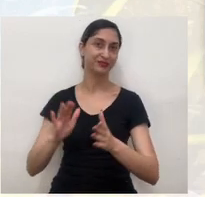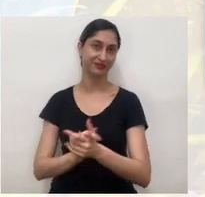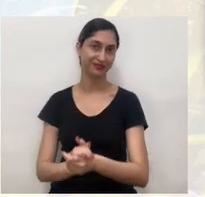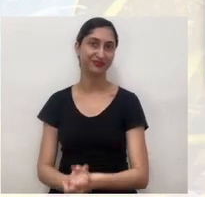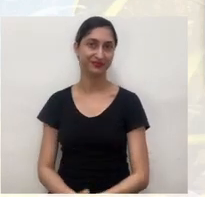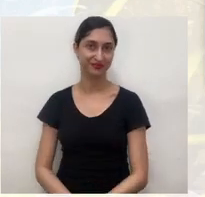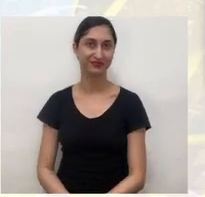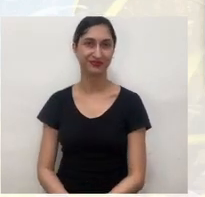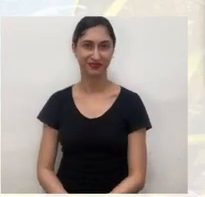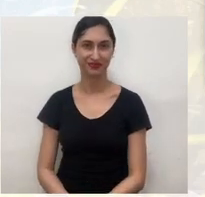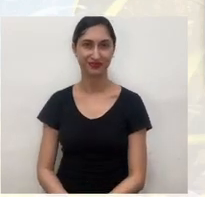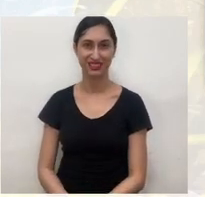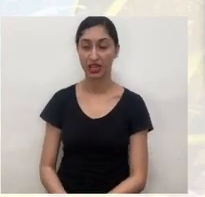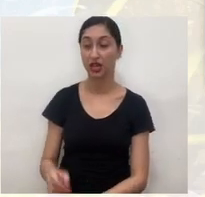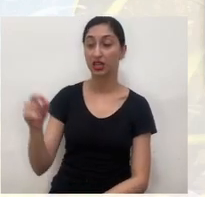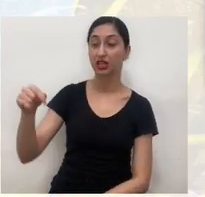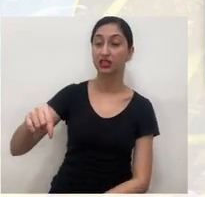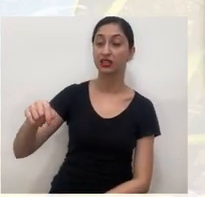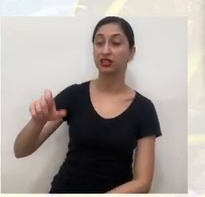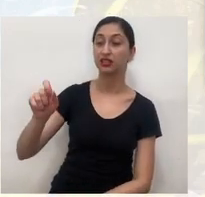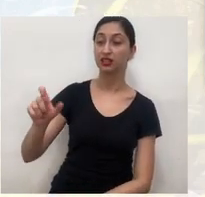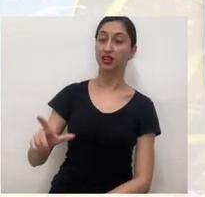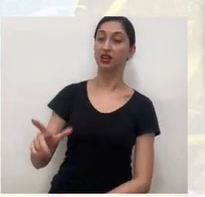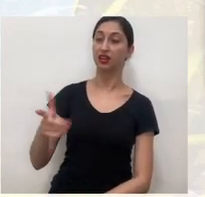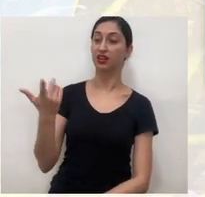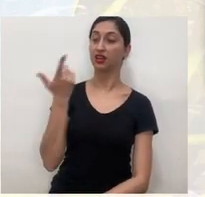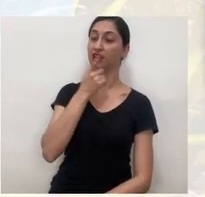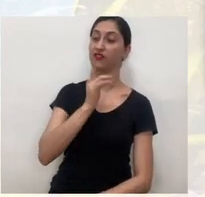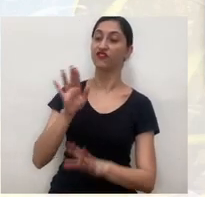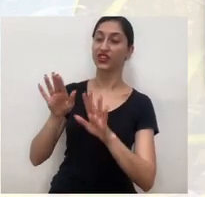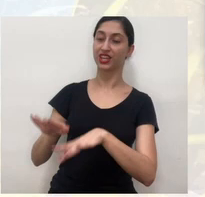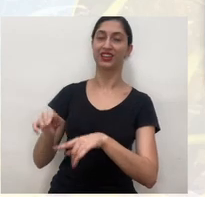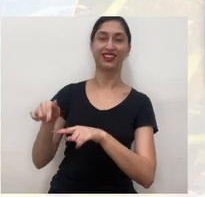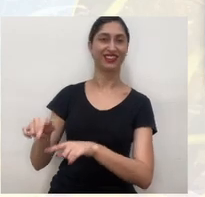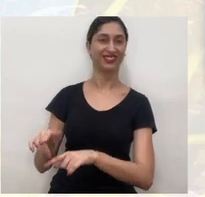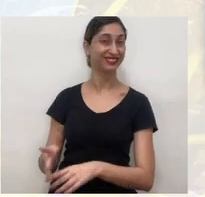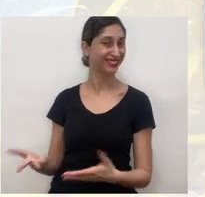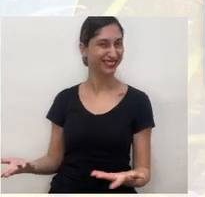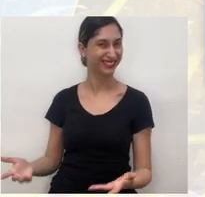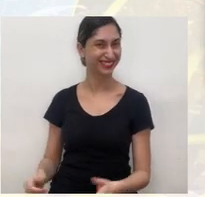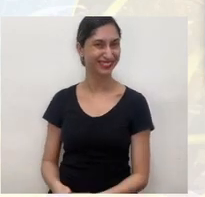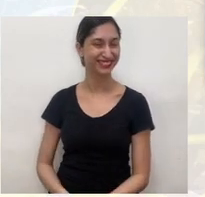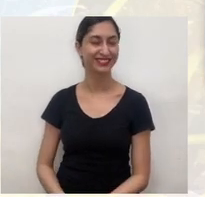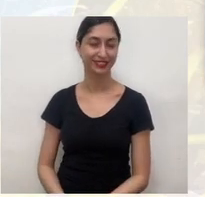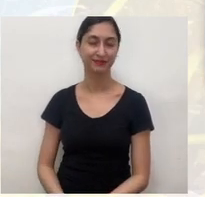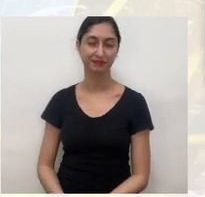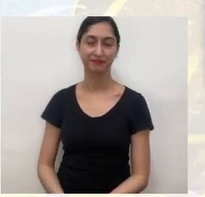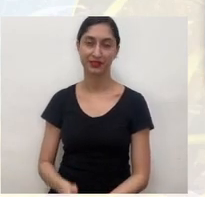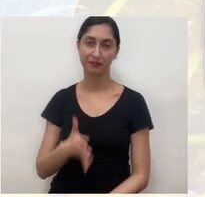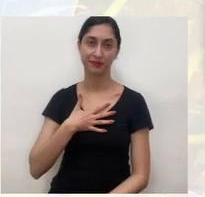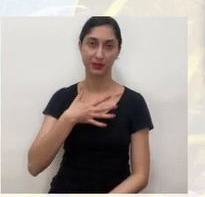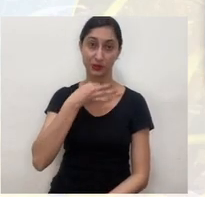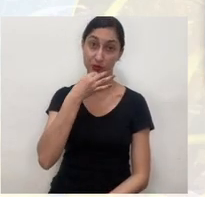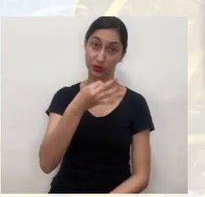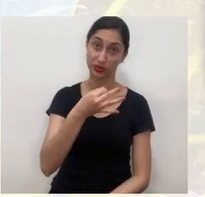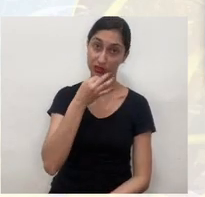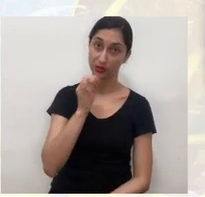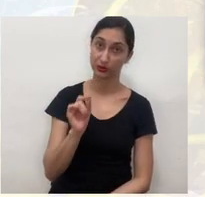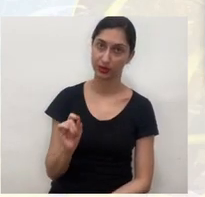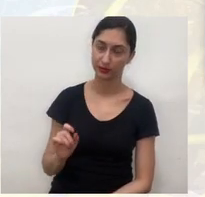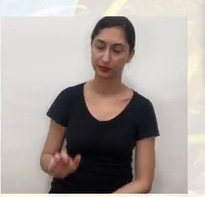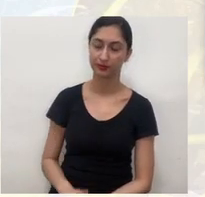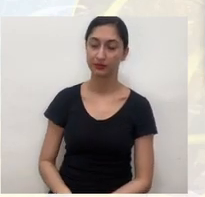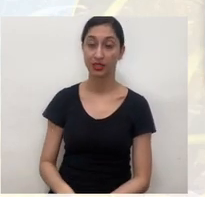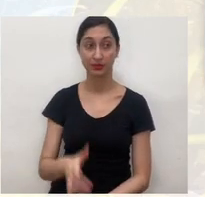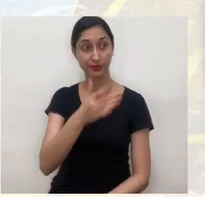aqui quem ganhar fica, né? Então, a pílula a que se referiu, a minha sugestão, foi que as pessoas